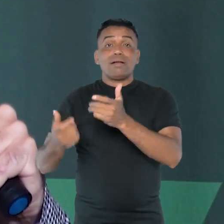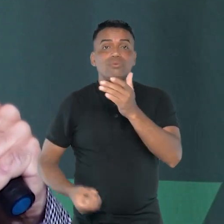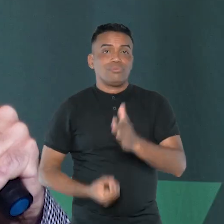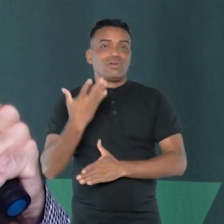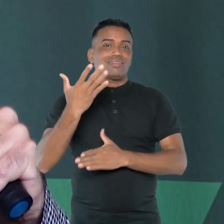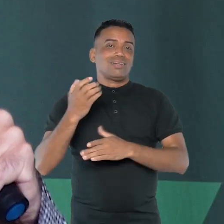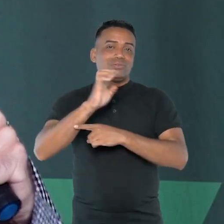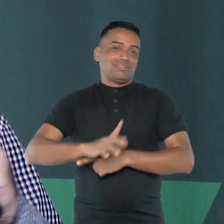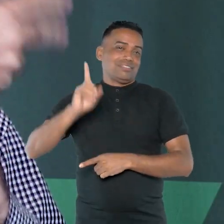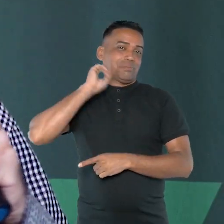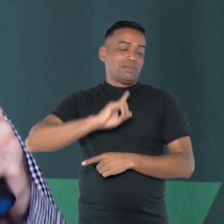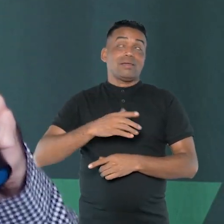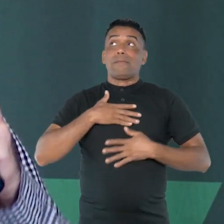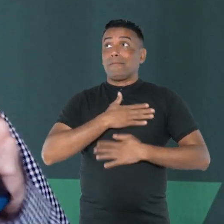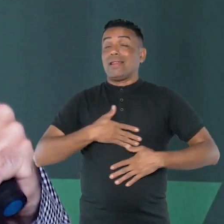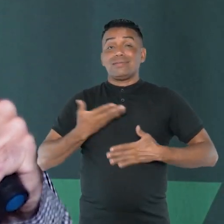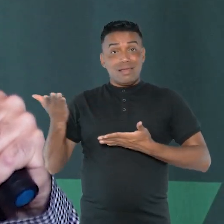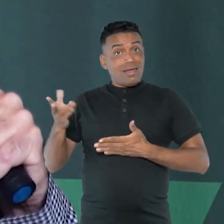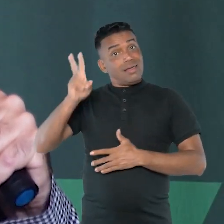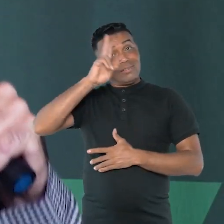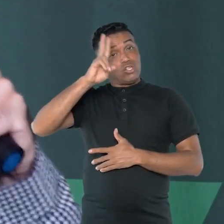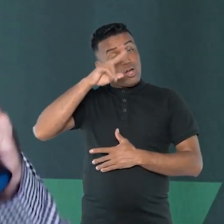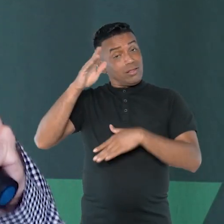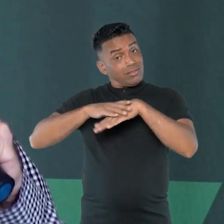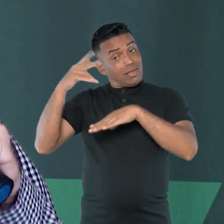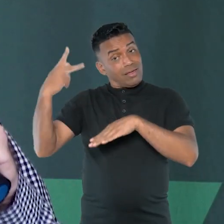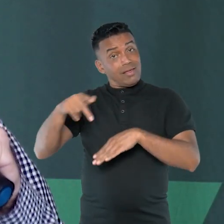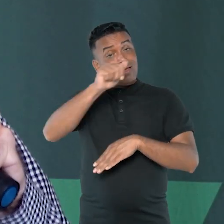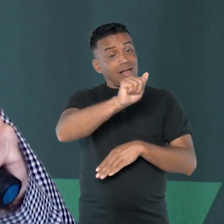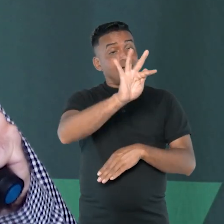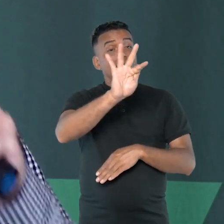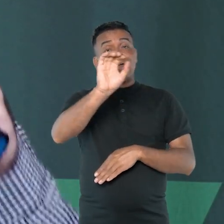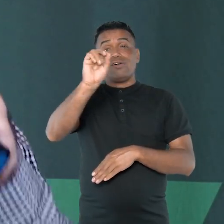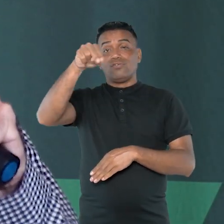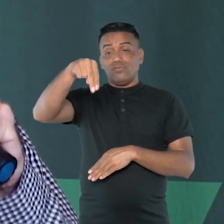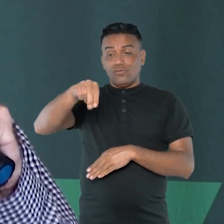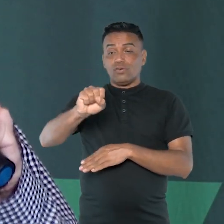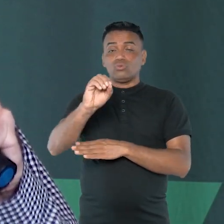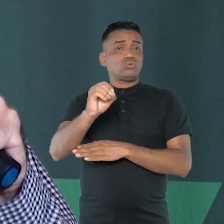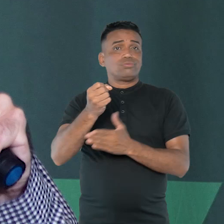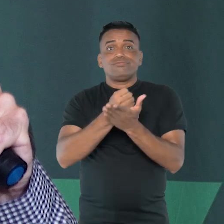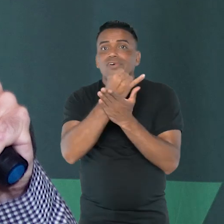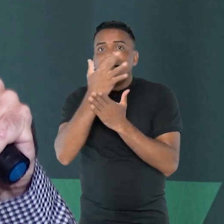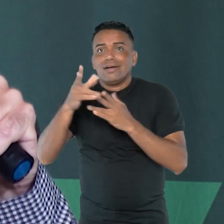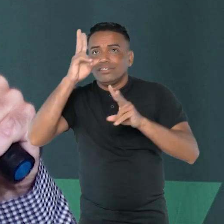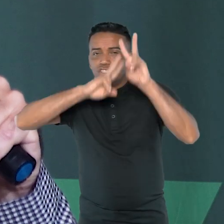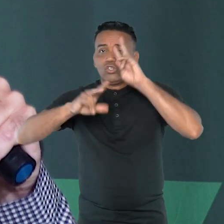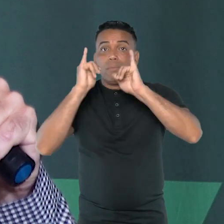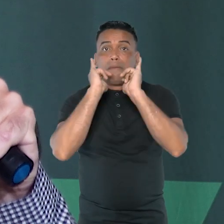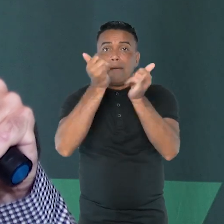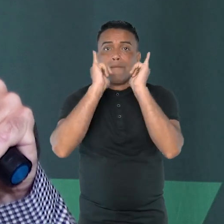prazer um dia a gente ouvir as histórias do Afonso, né, porque tantas histórias que ele tem para contar. Então, eu acho que isso